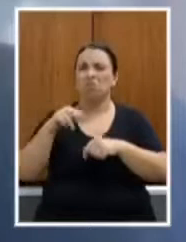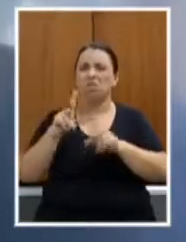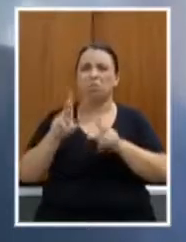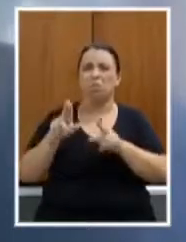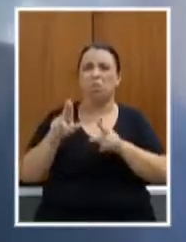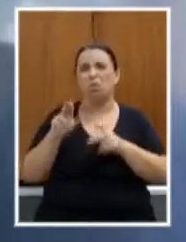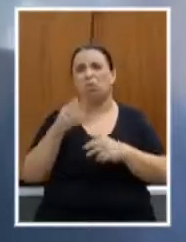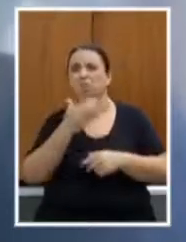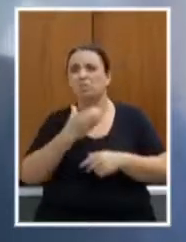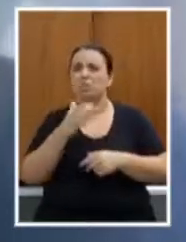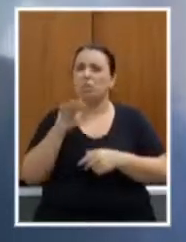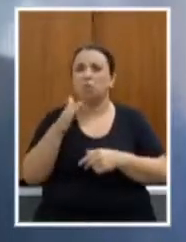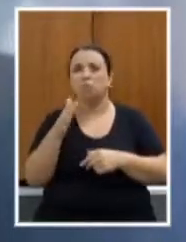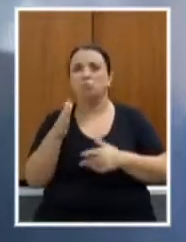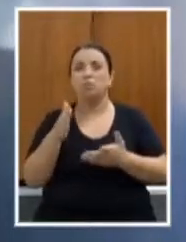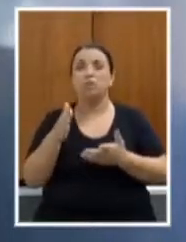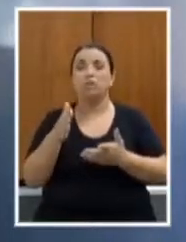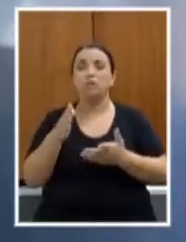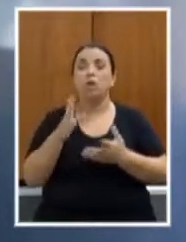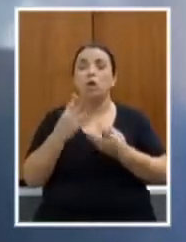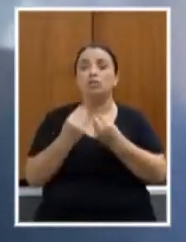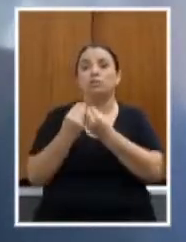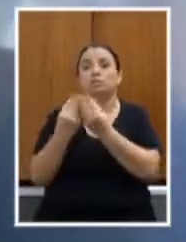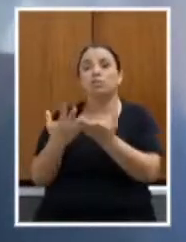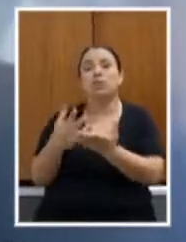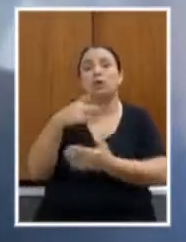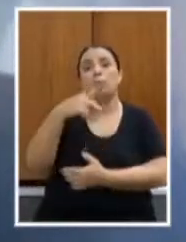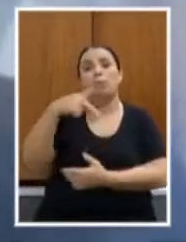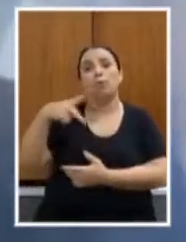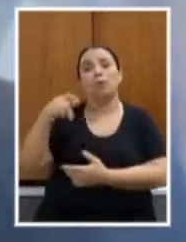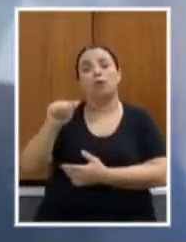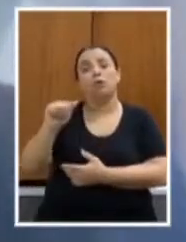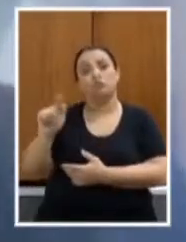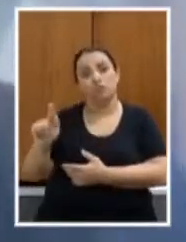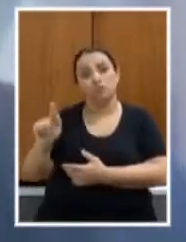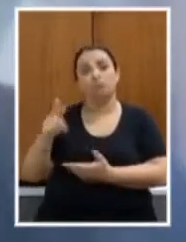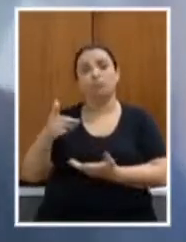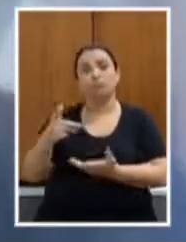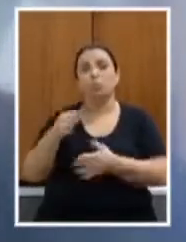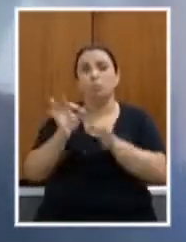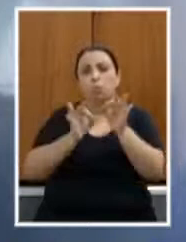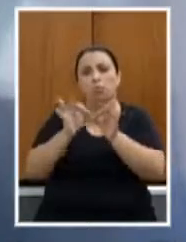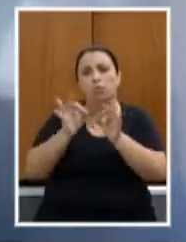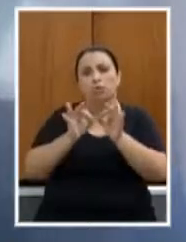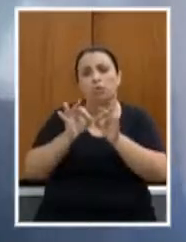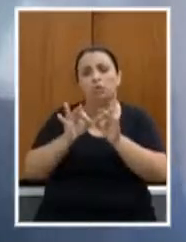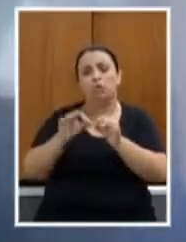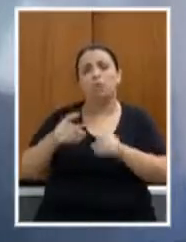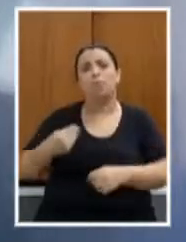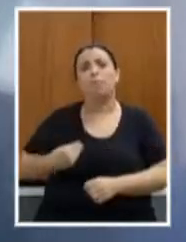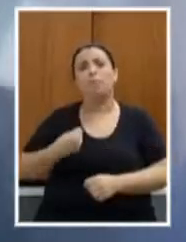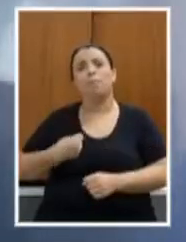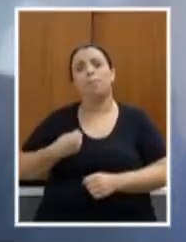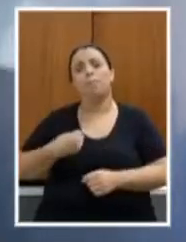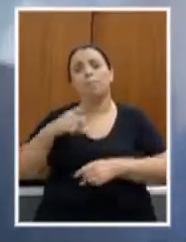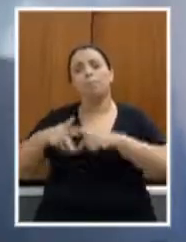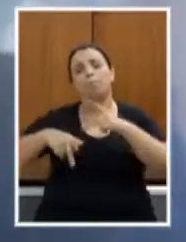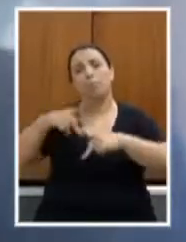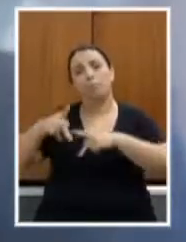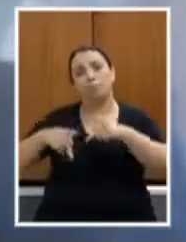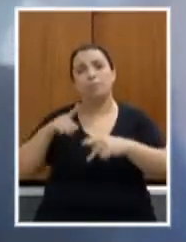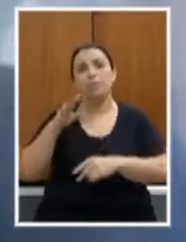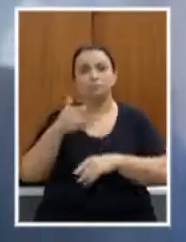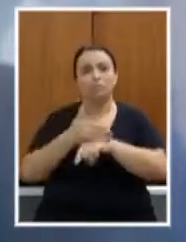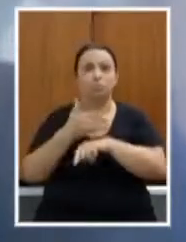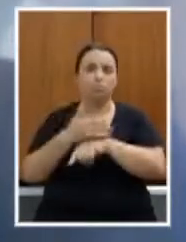do PPAG, pela Comissão de Participação Popular. Primeiro, senhor presidente, dizer que é um